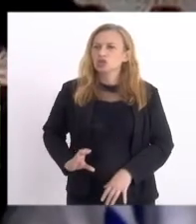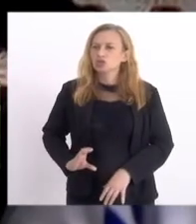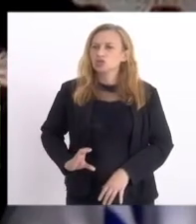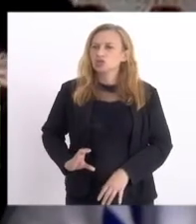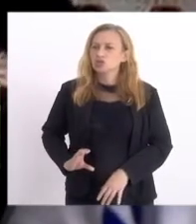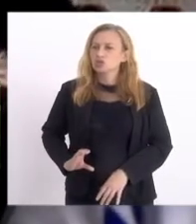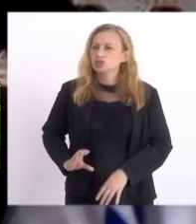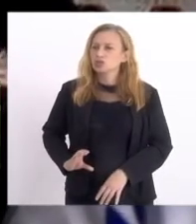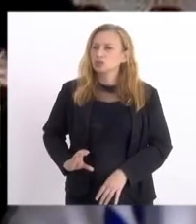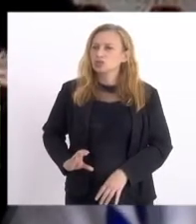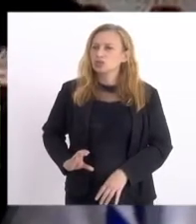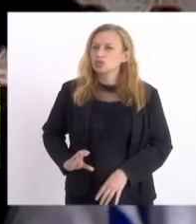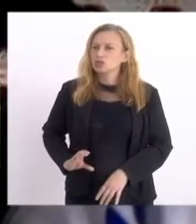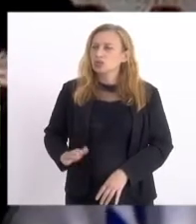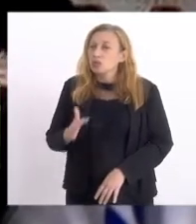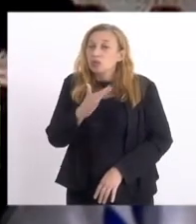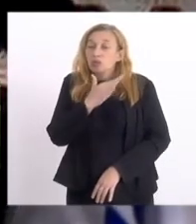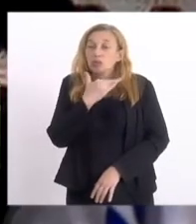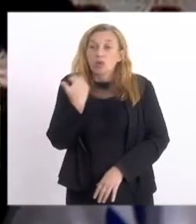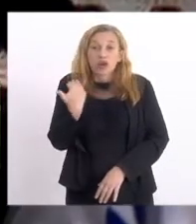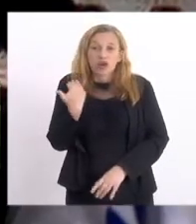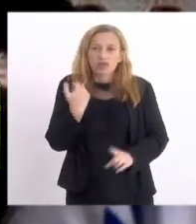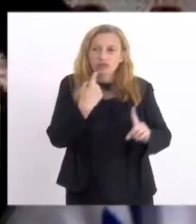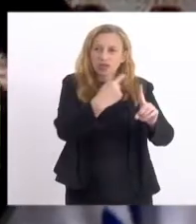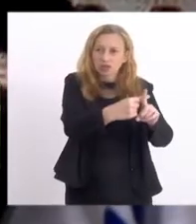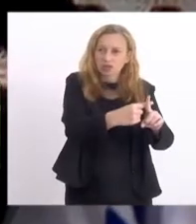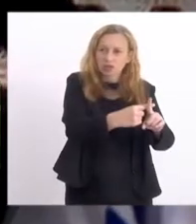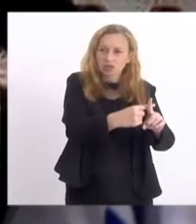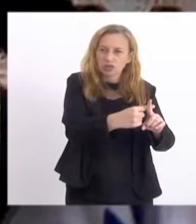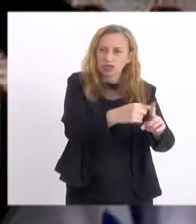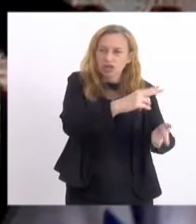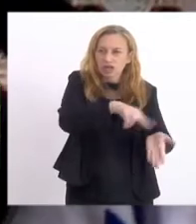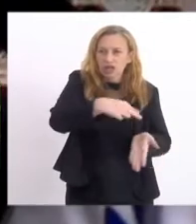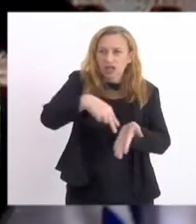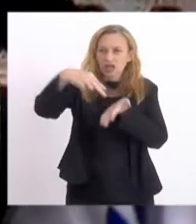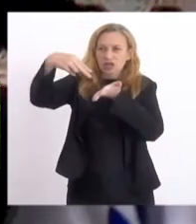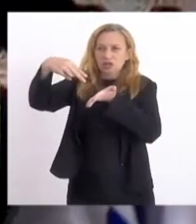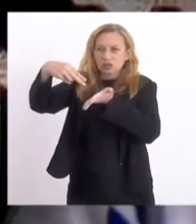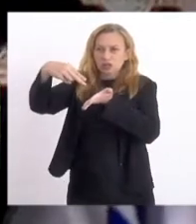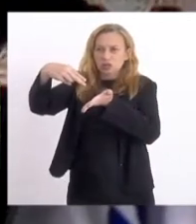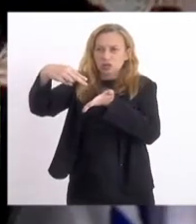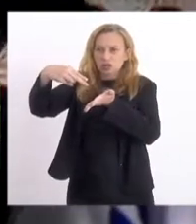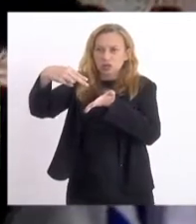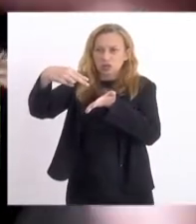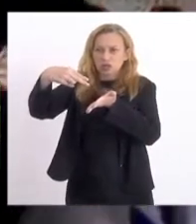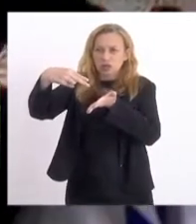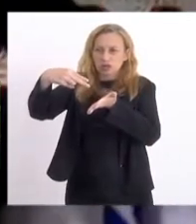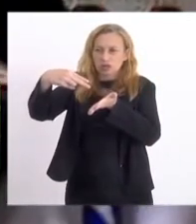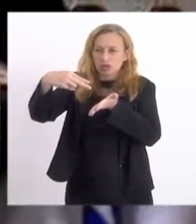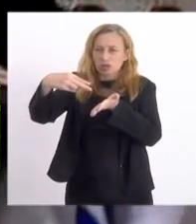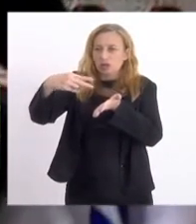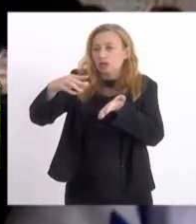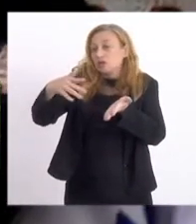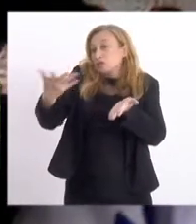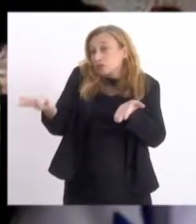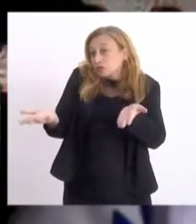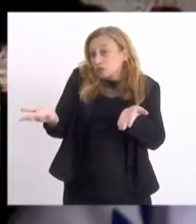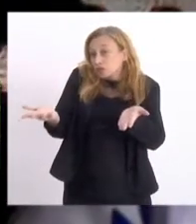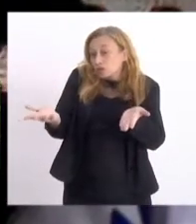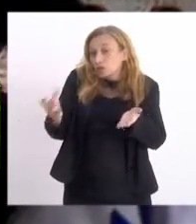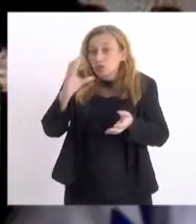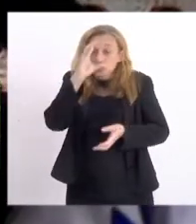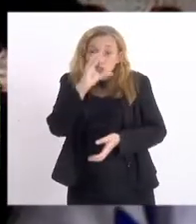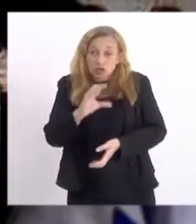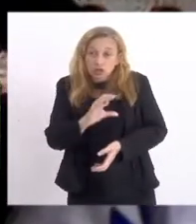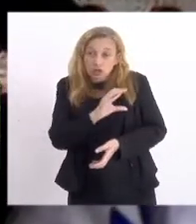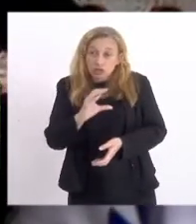Cristo morreu na cruz. Ele ressurge já, e aí, né, no campo